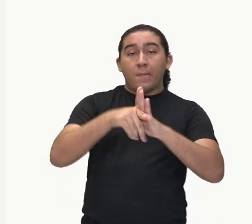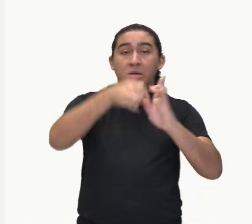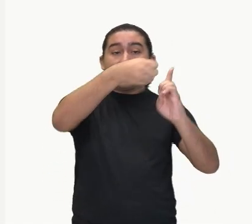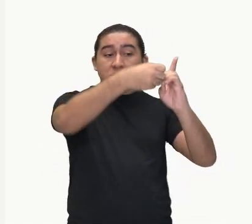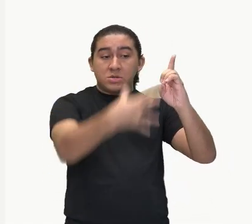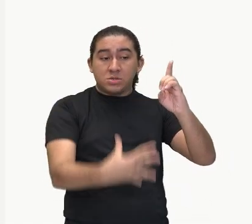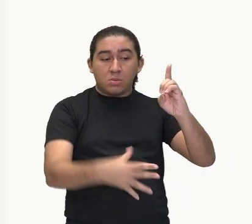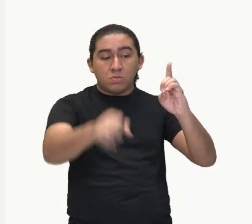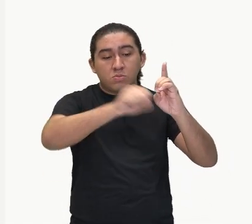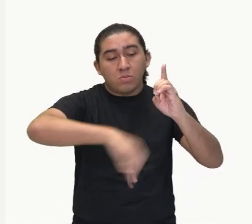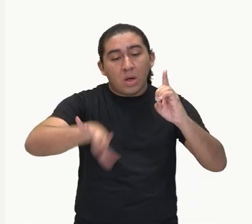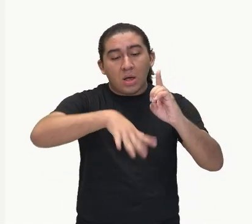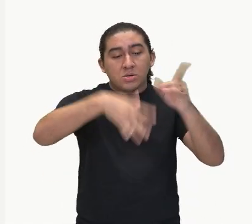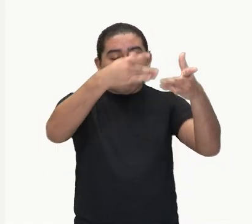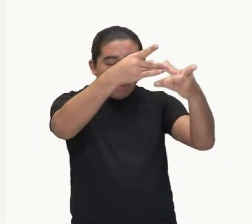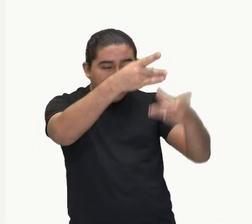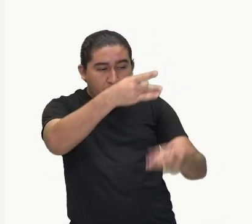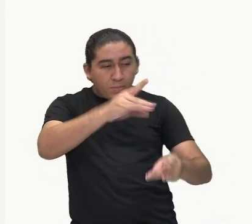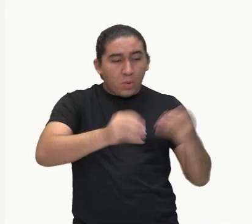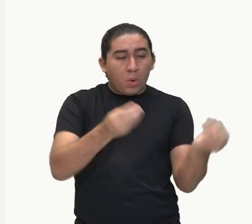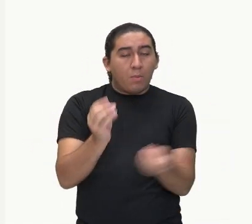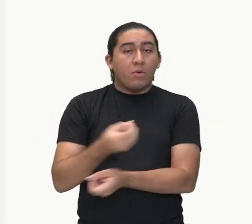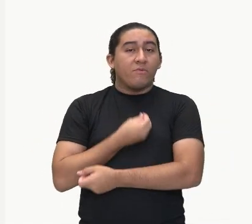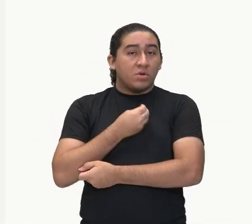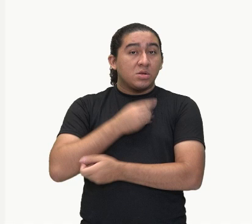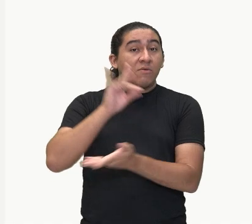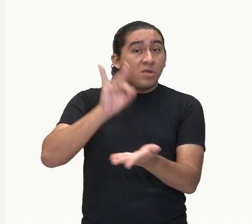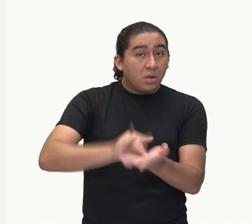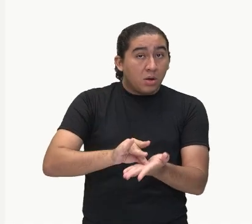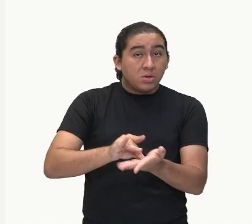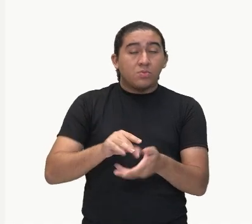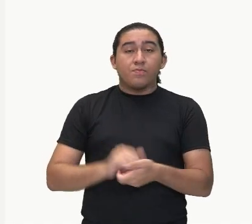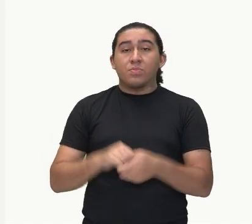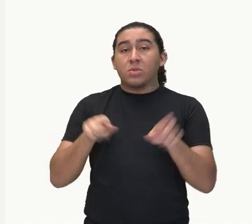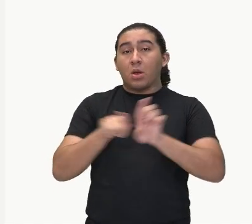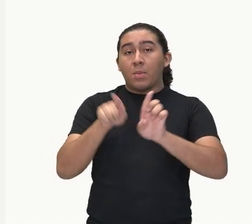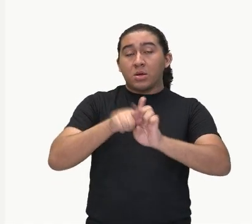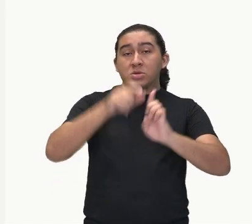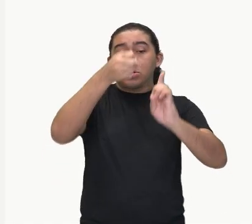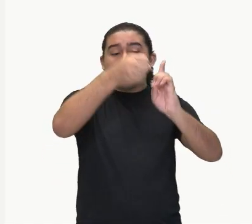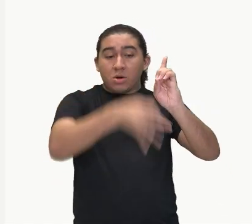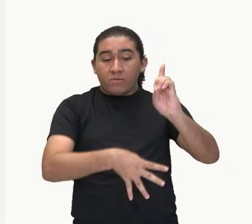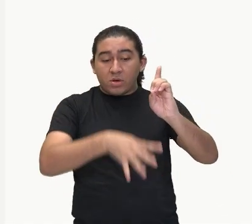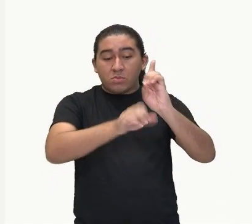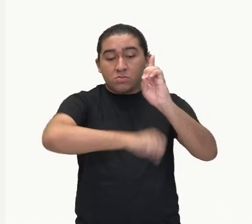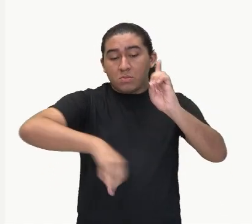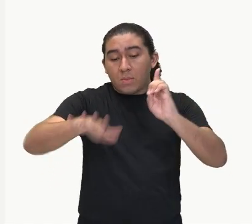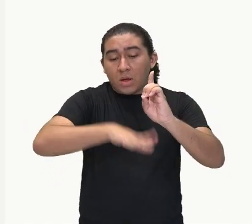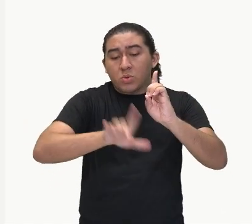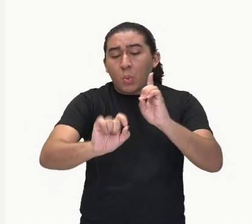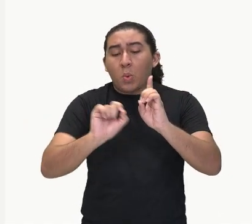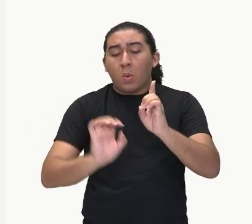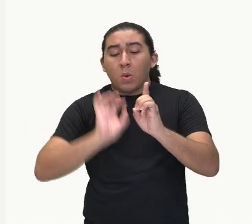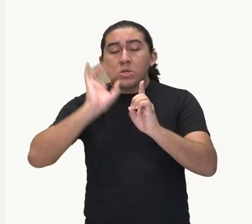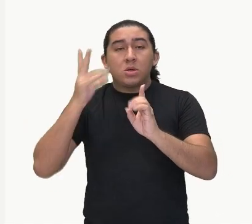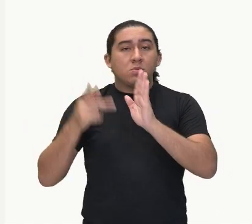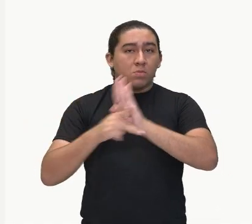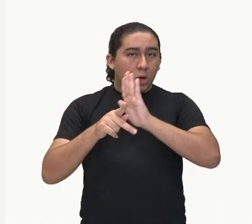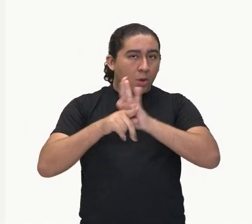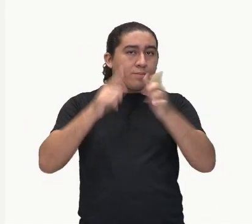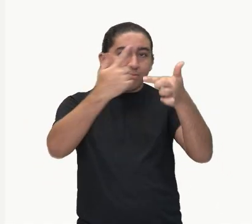a realidade como é, então vai descrever o que acontece, né,